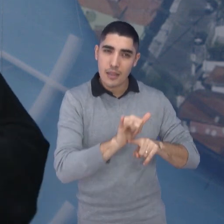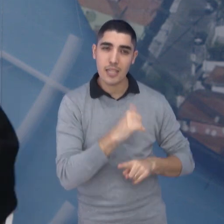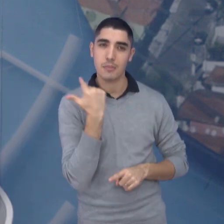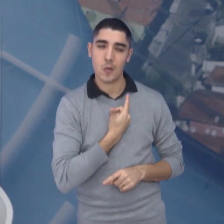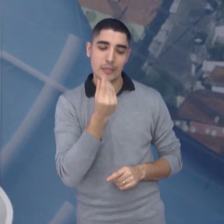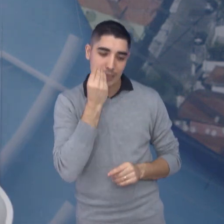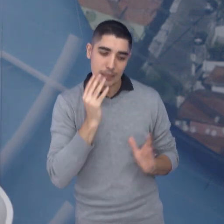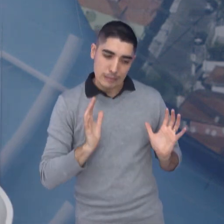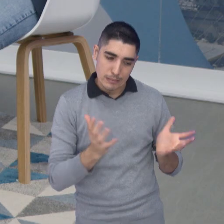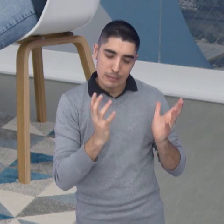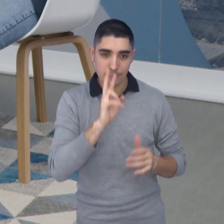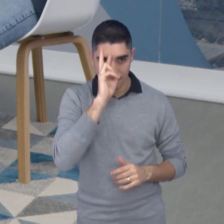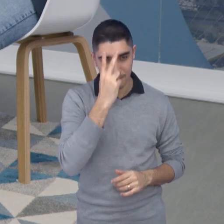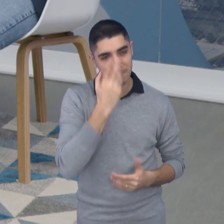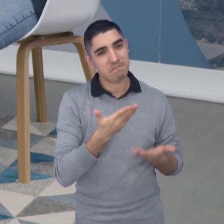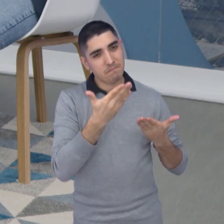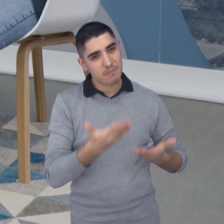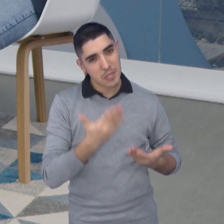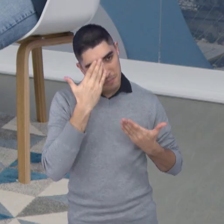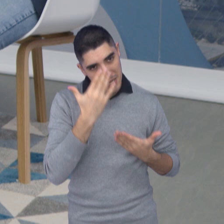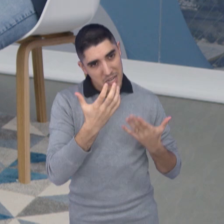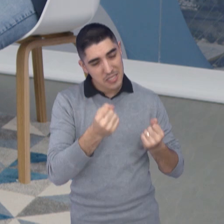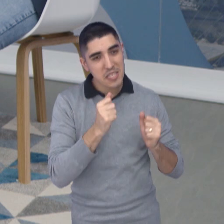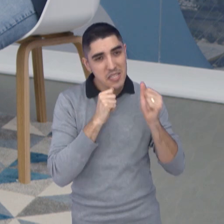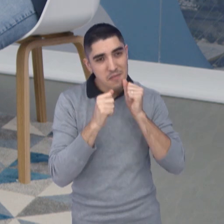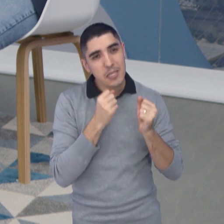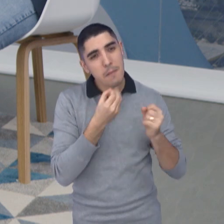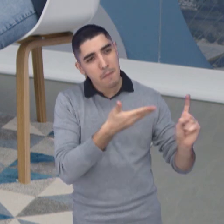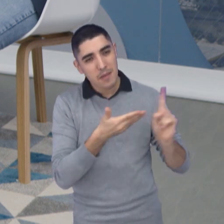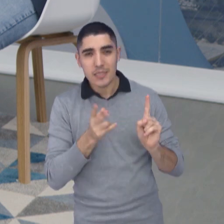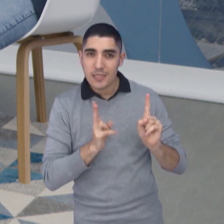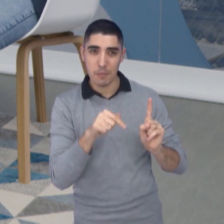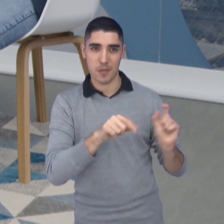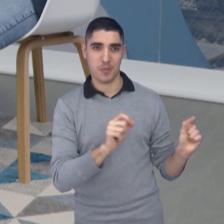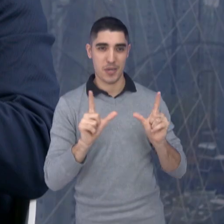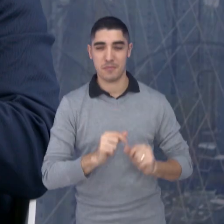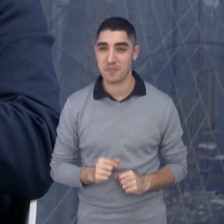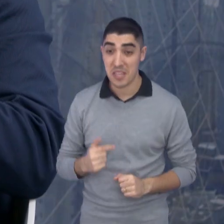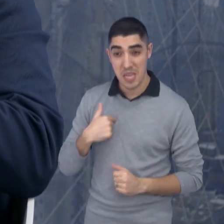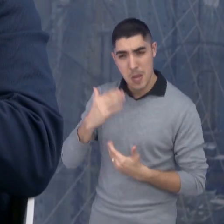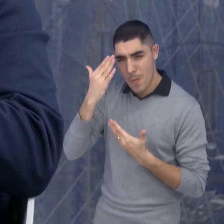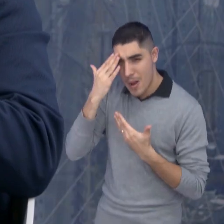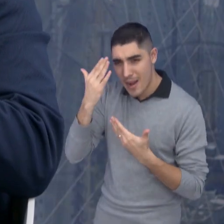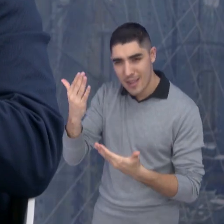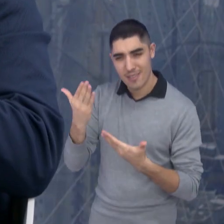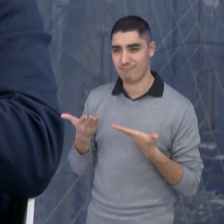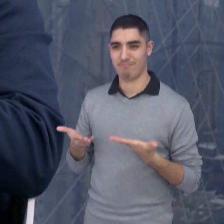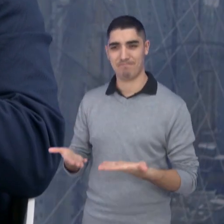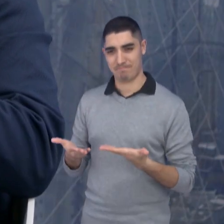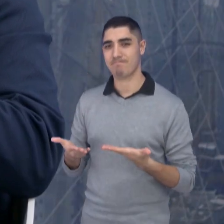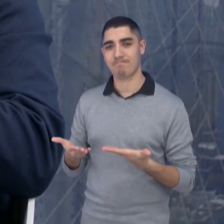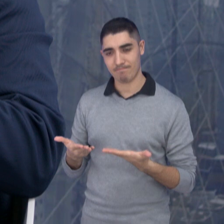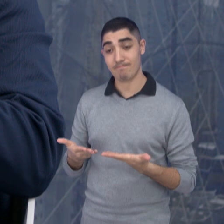mudando essa realidade. Paulo, muito obrigada, viu? E seja bem-vindo sempre aqui no Diálogos. Agradeço demais o espaço, Dani,